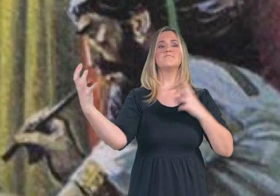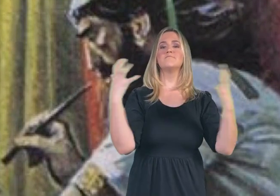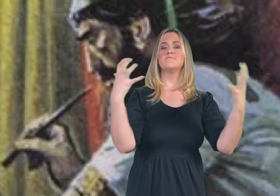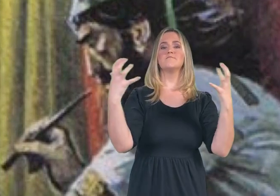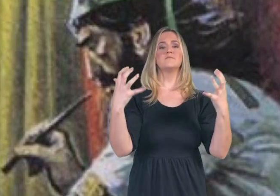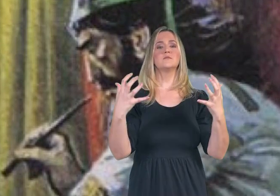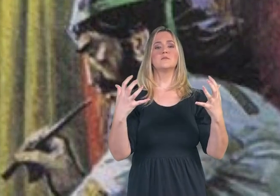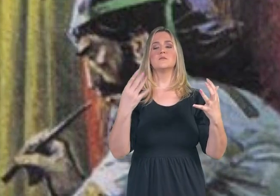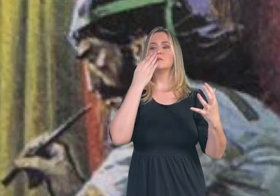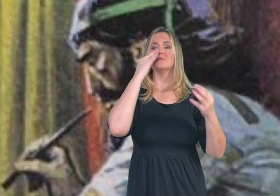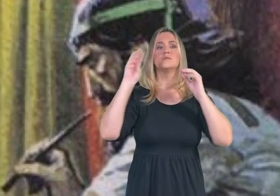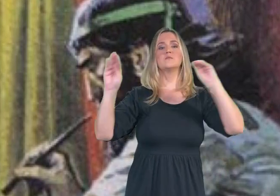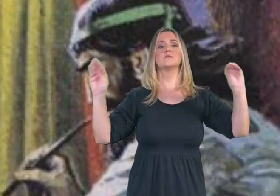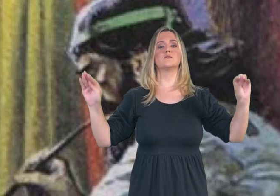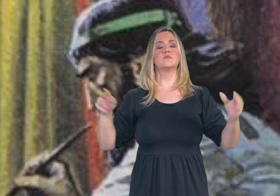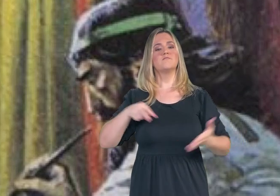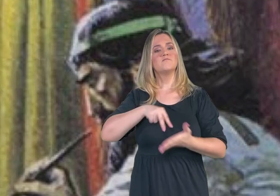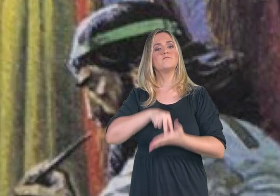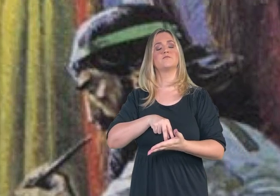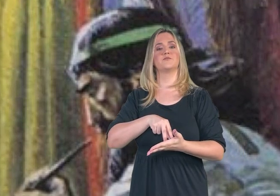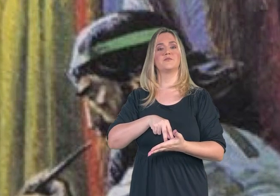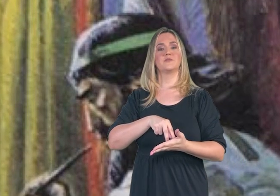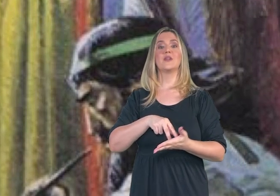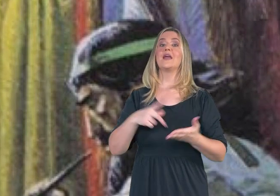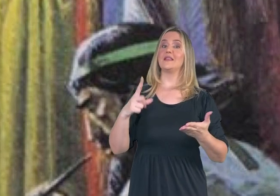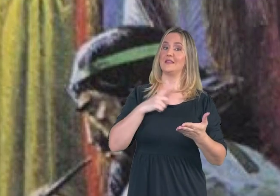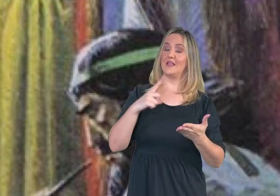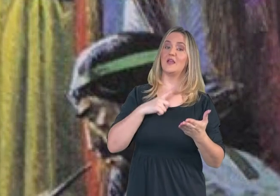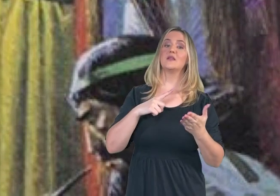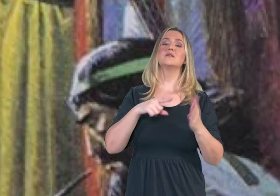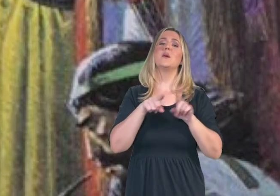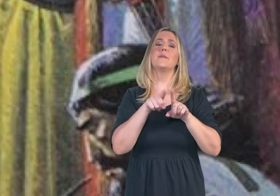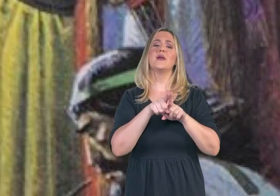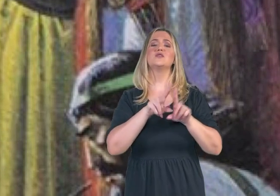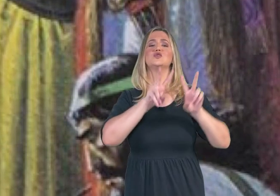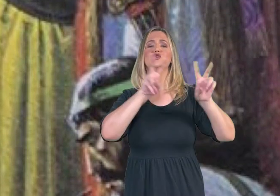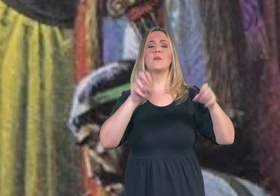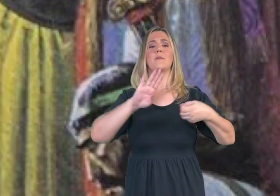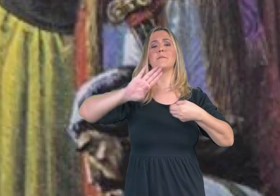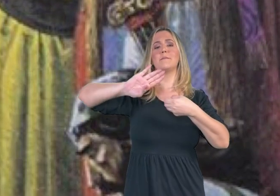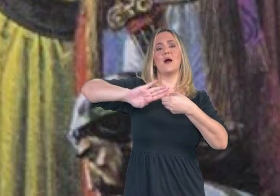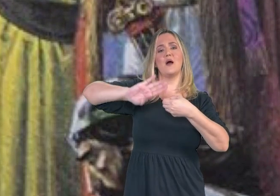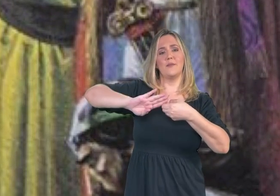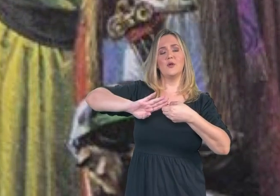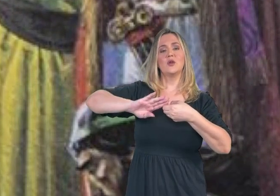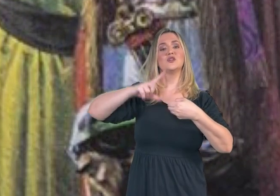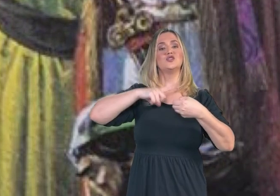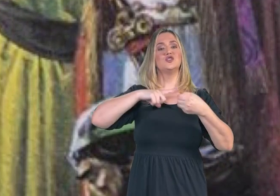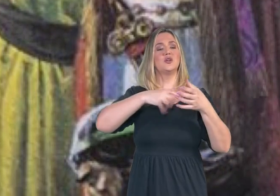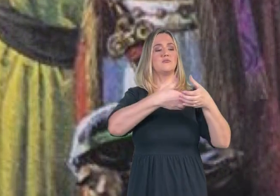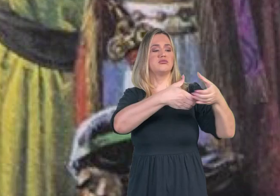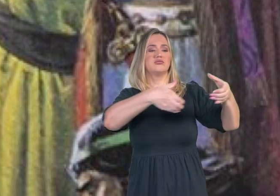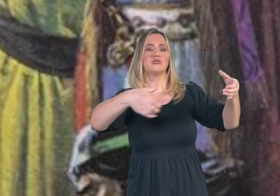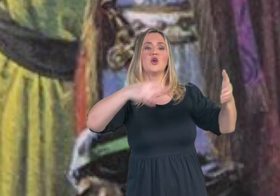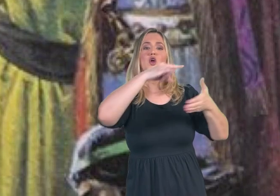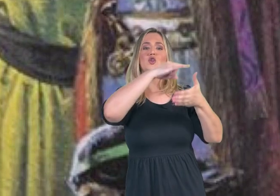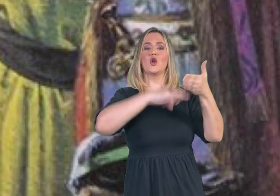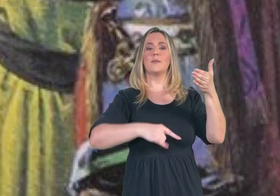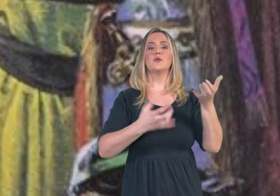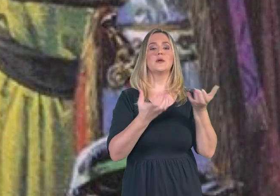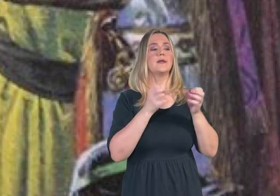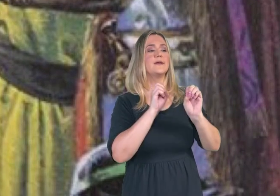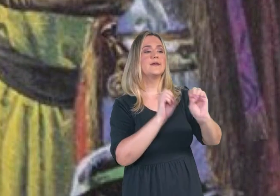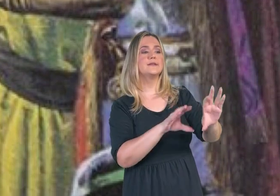rico em ciências ocultas e naturais, também tinha por fim transformar os hebreus em genuínos sacerdotes